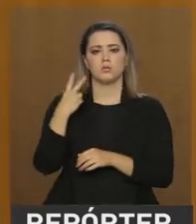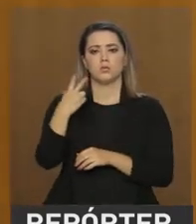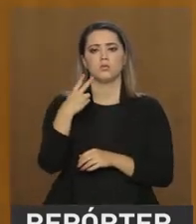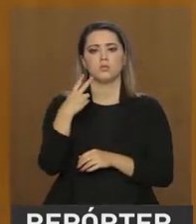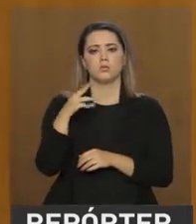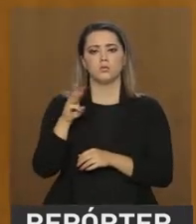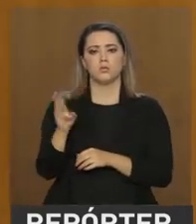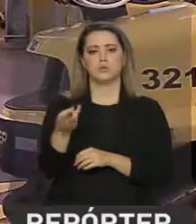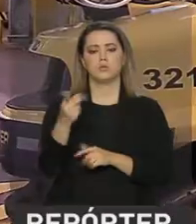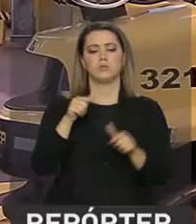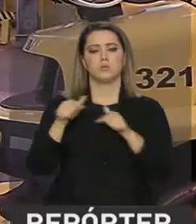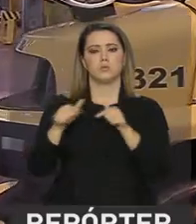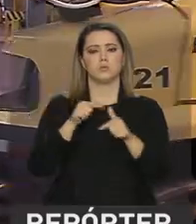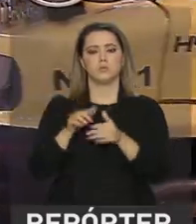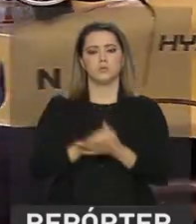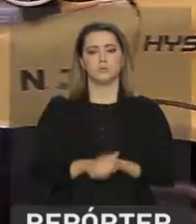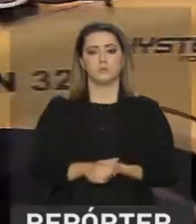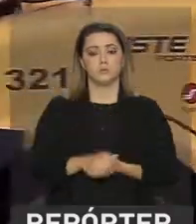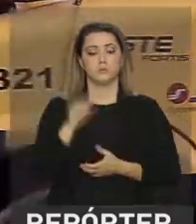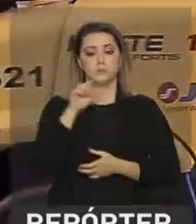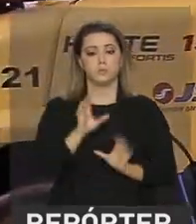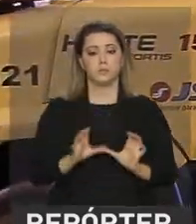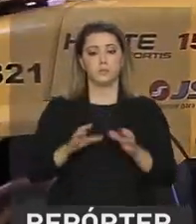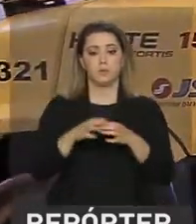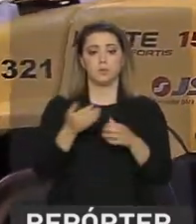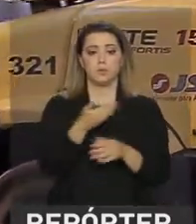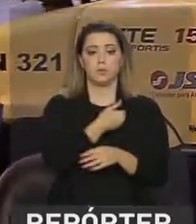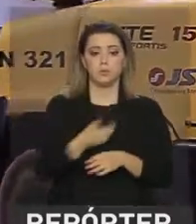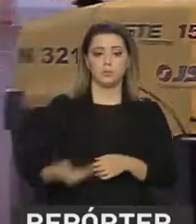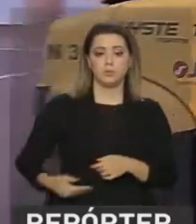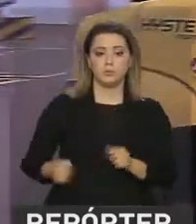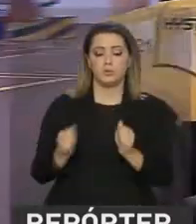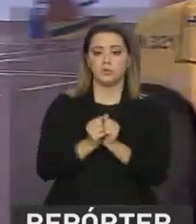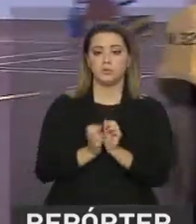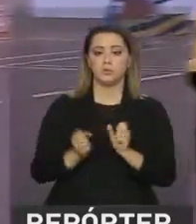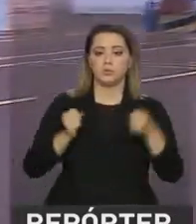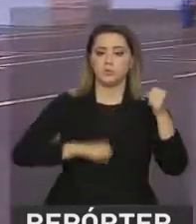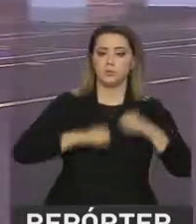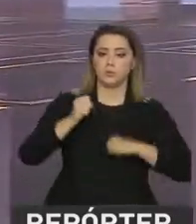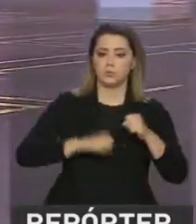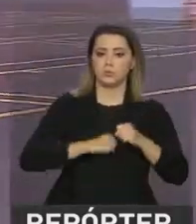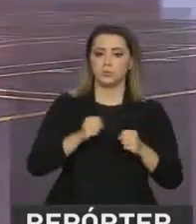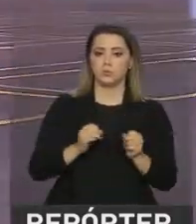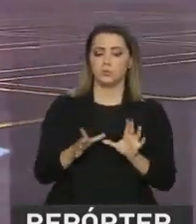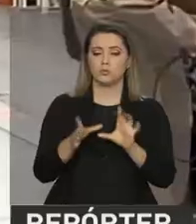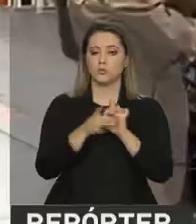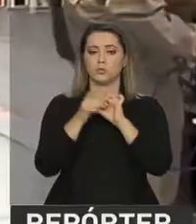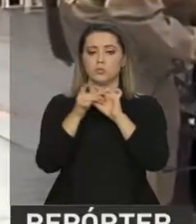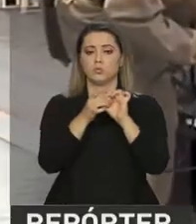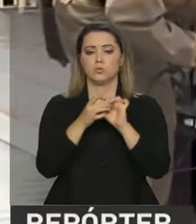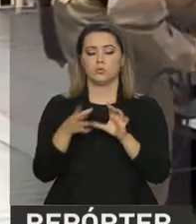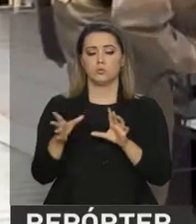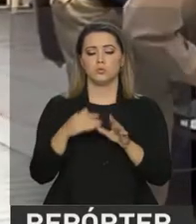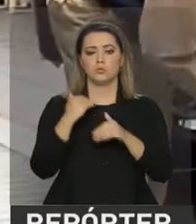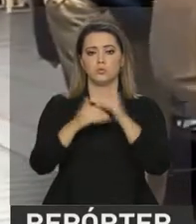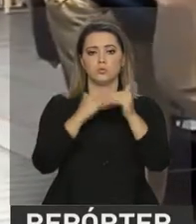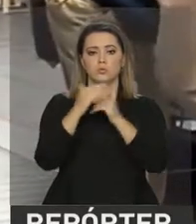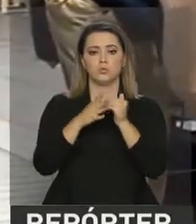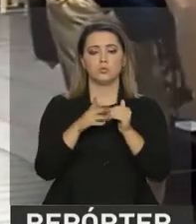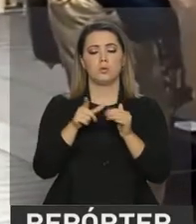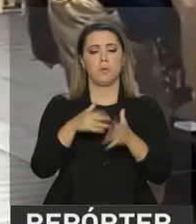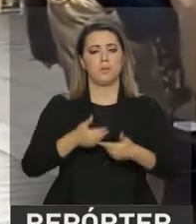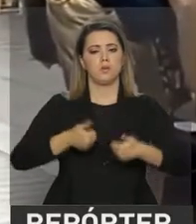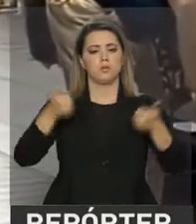de empregos o governo eo setor produtivo estão convictos de que a nova legislação aliada à retomada do crescimento vai